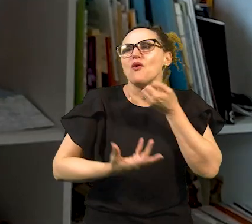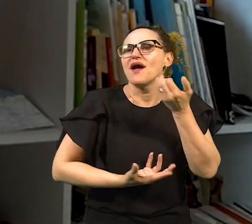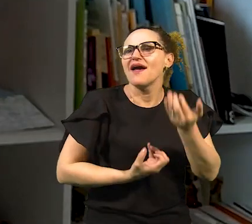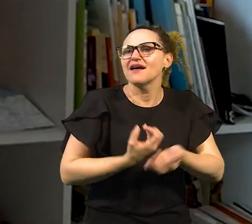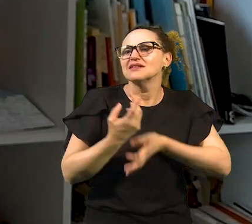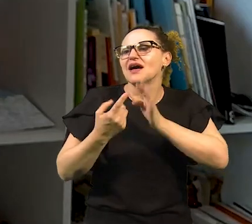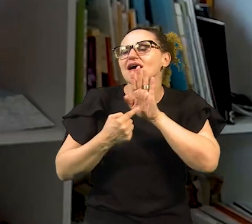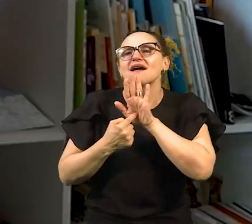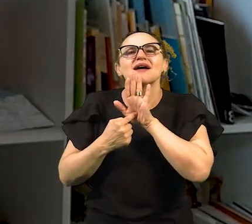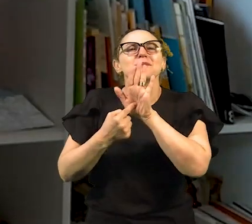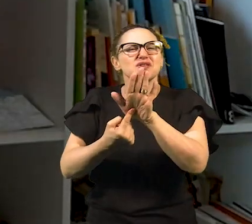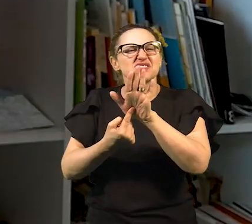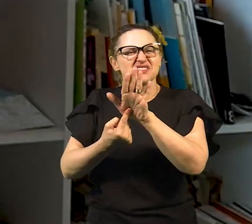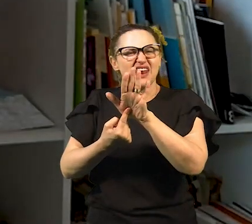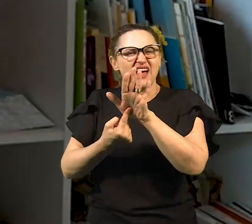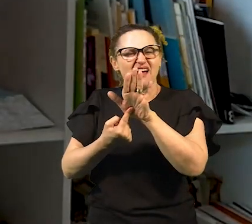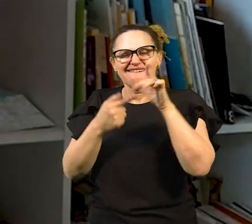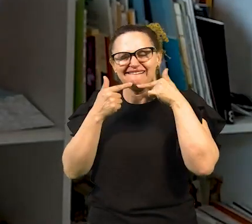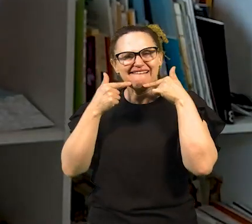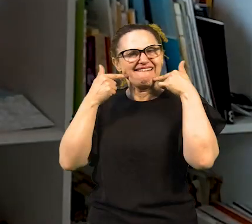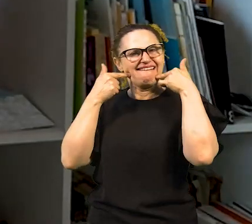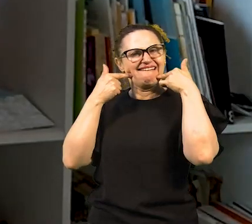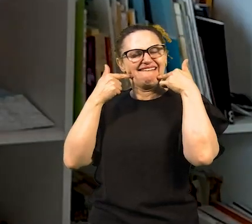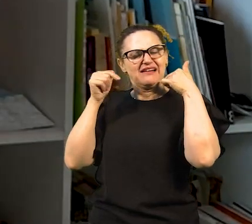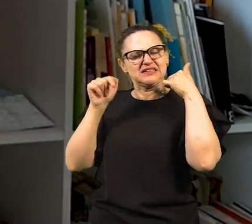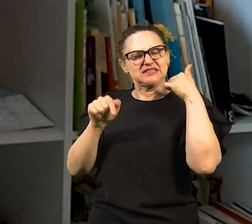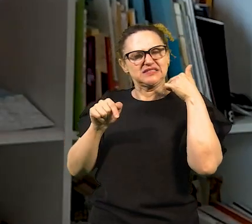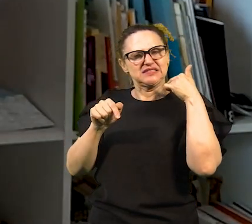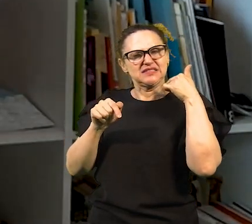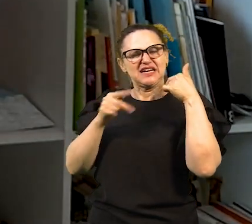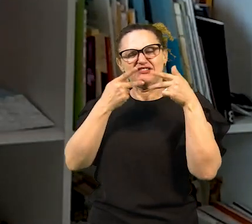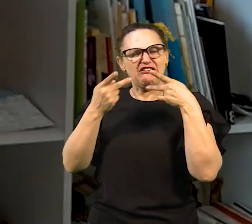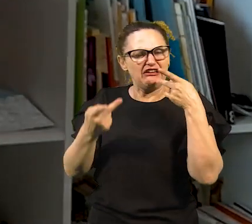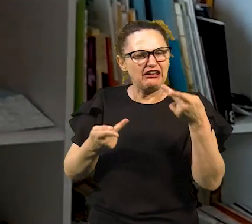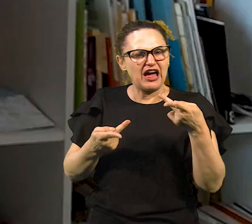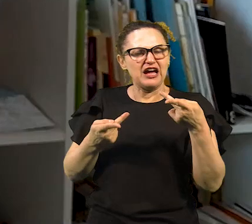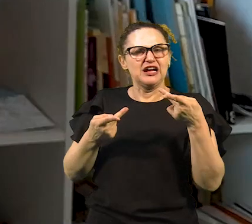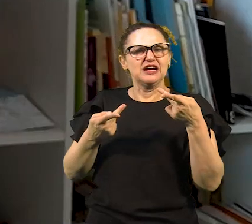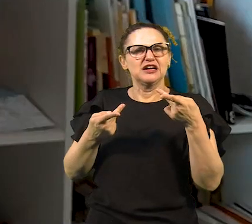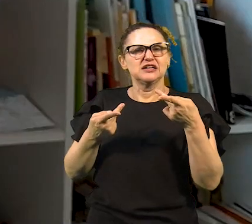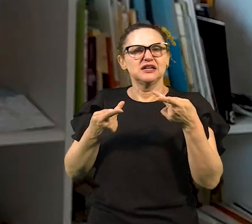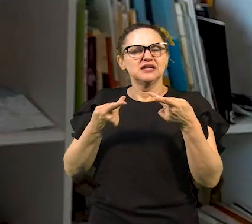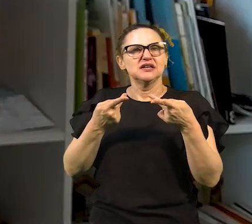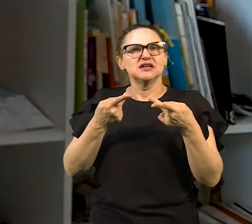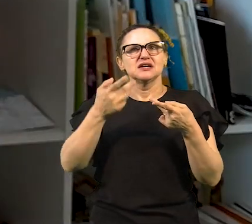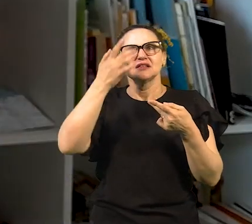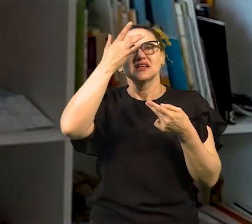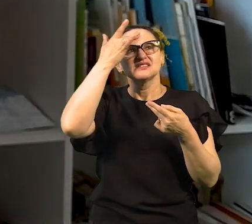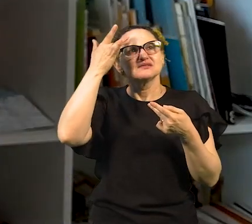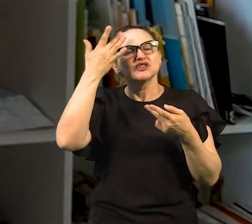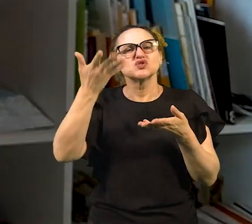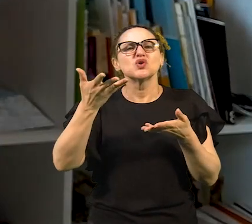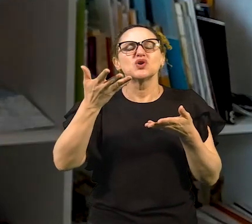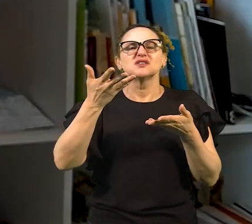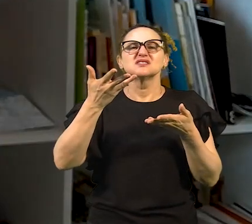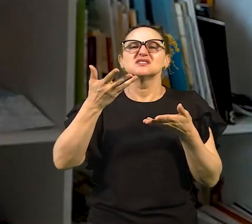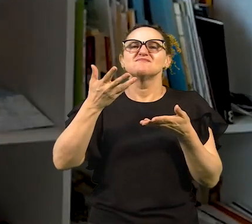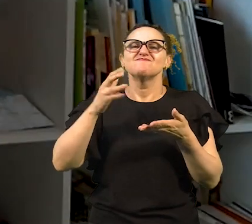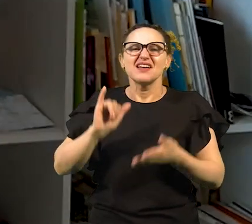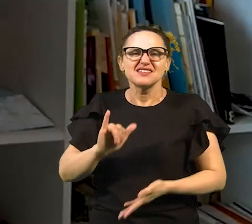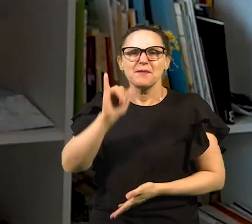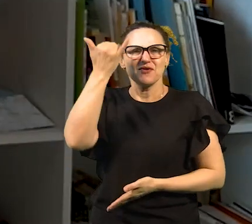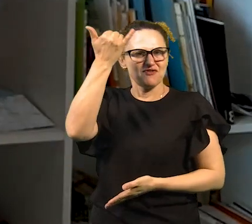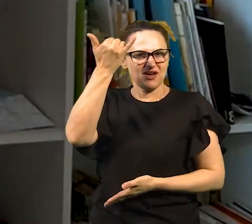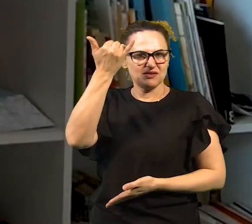fazer, debochar, ridicularizar essas figuras que vivem à custa da injustiça dos outros. Então